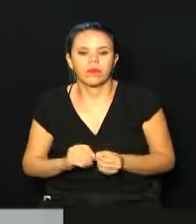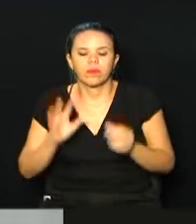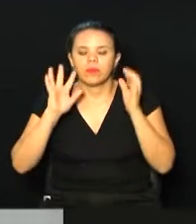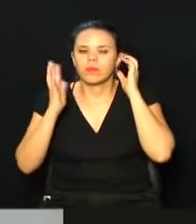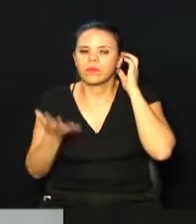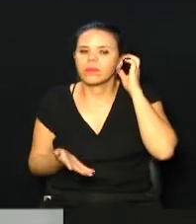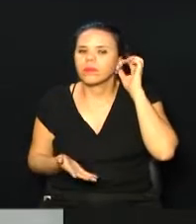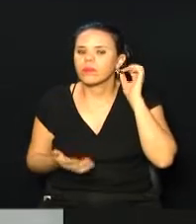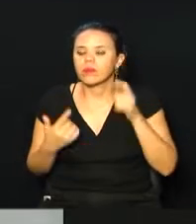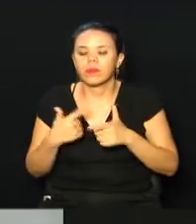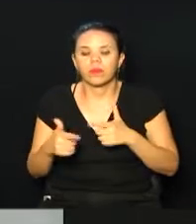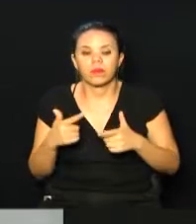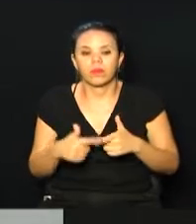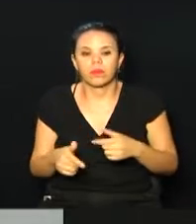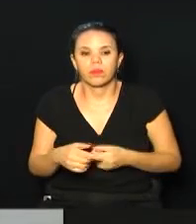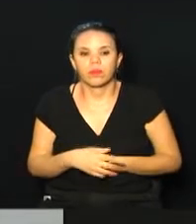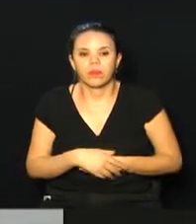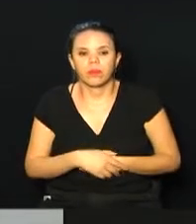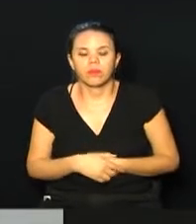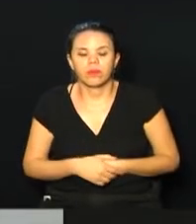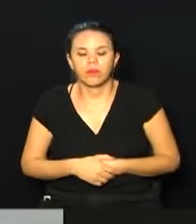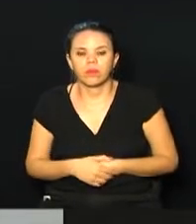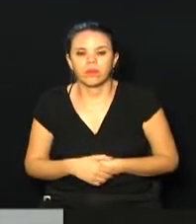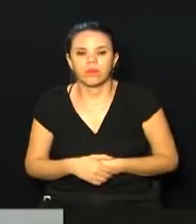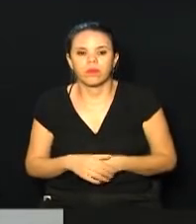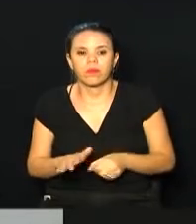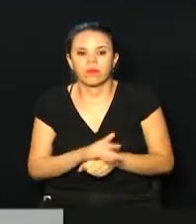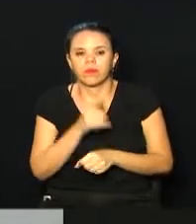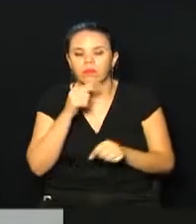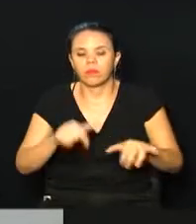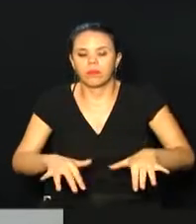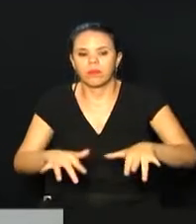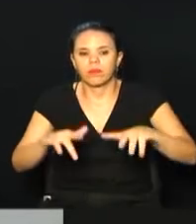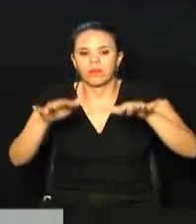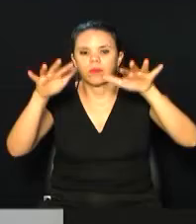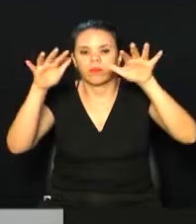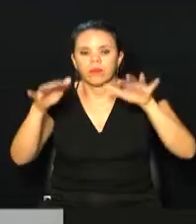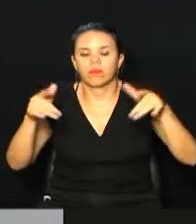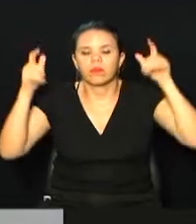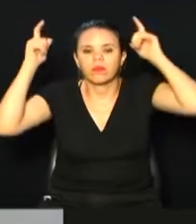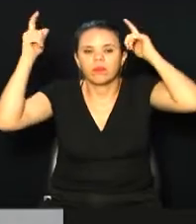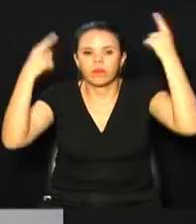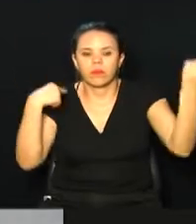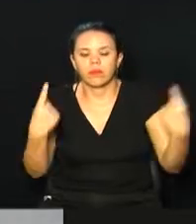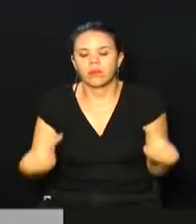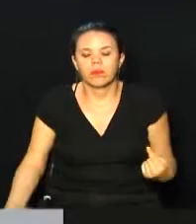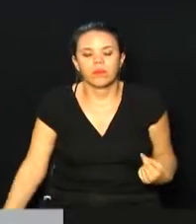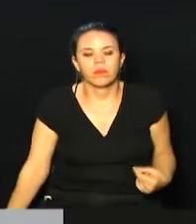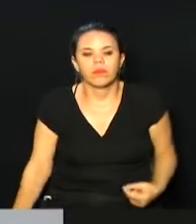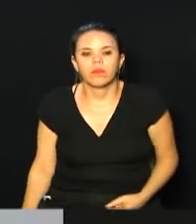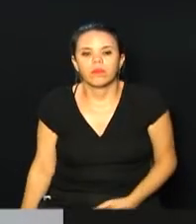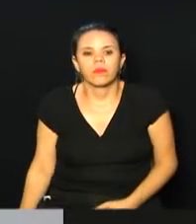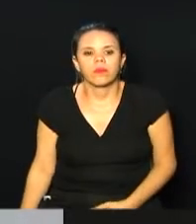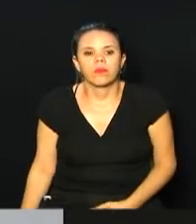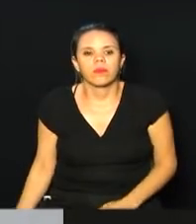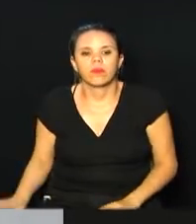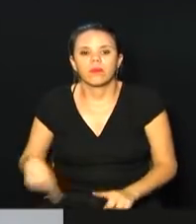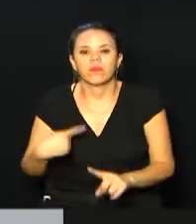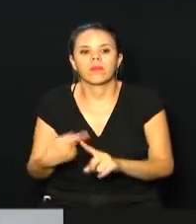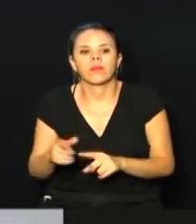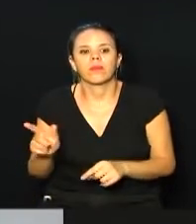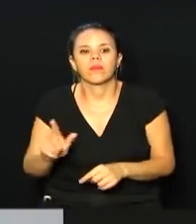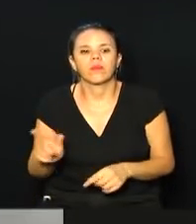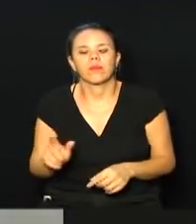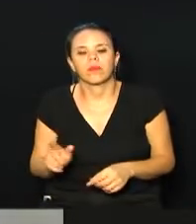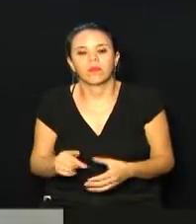resolver o problema das enchentes na Princesa do Oeste. Além, é claro,